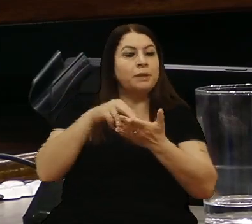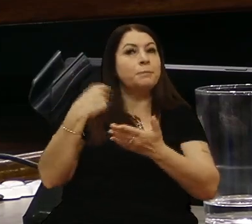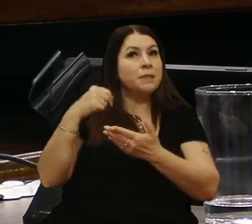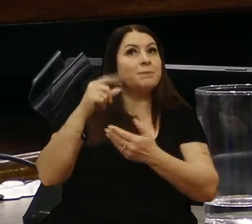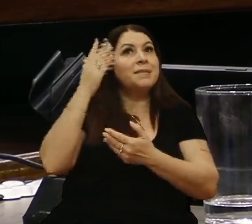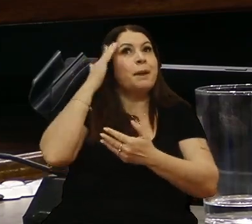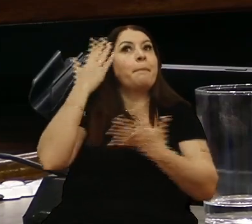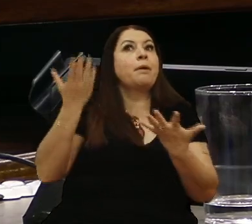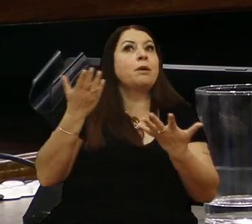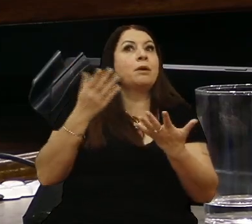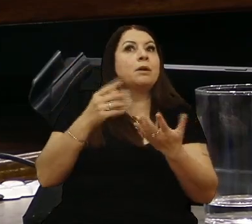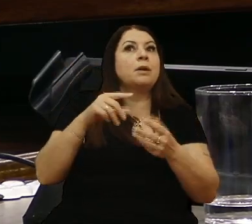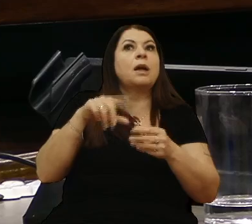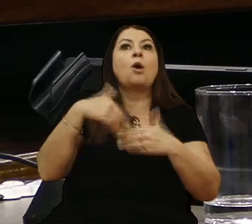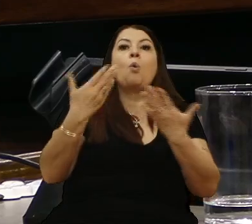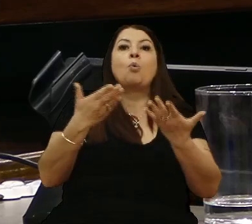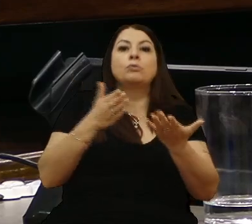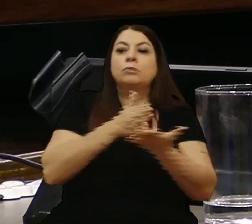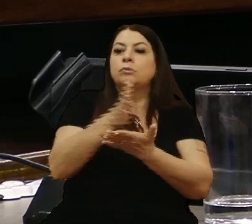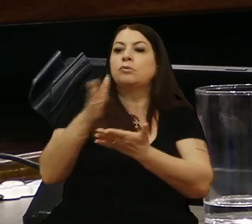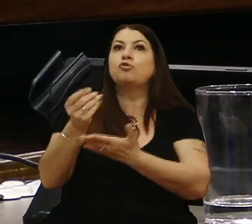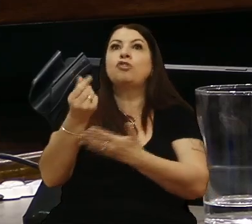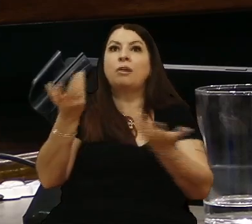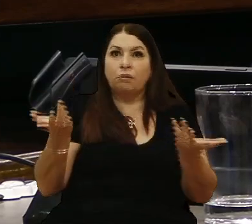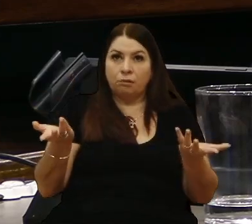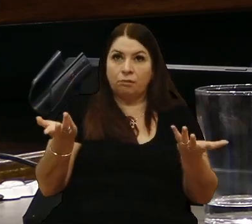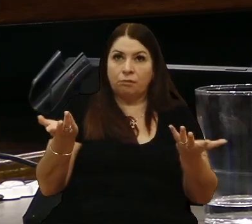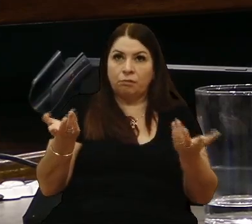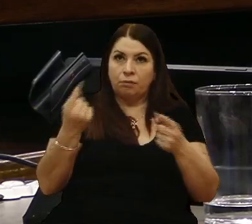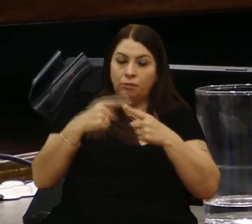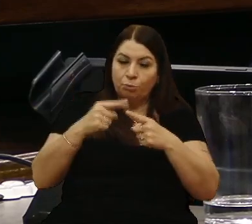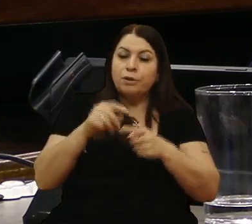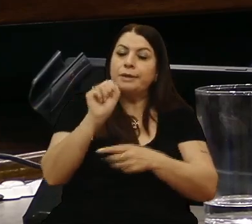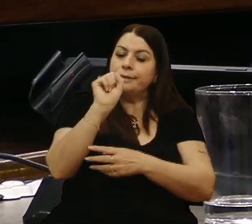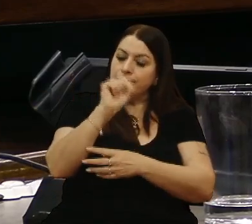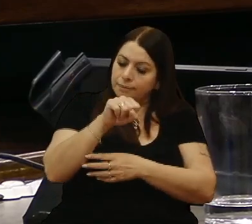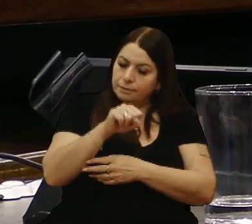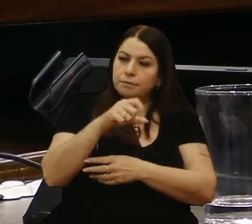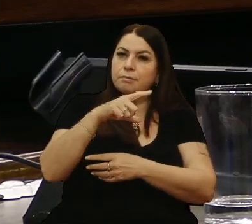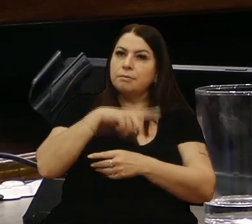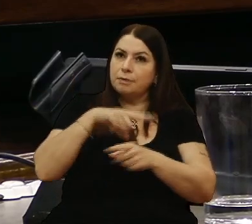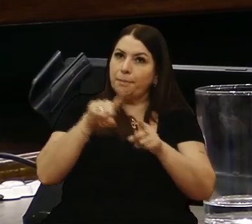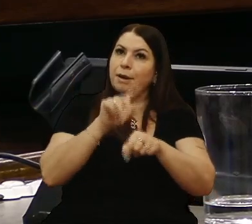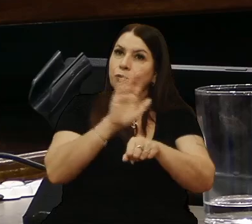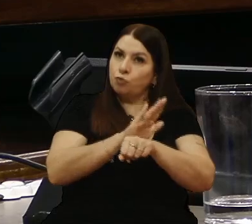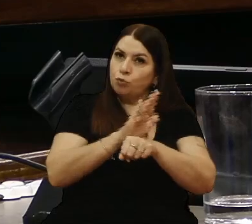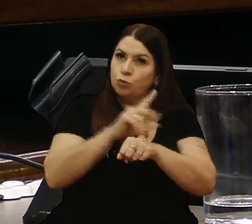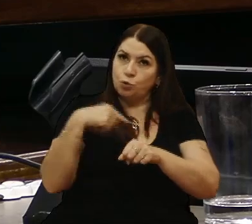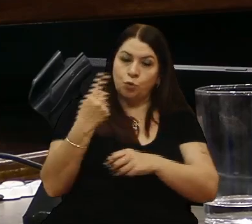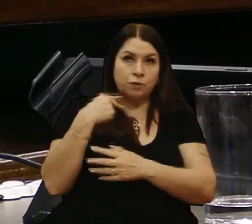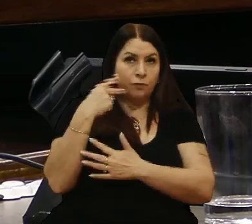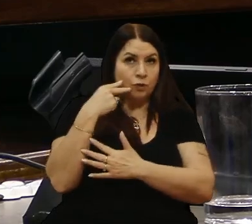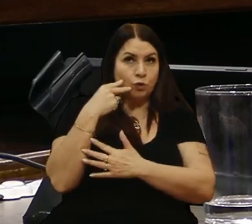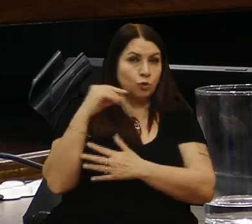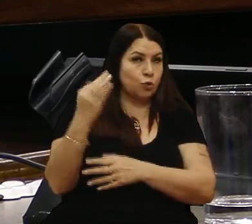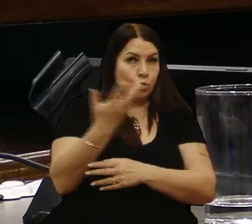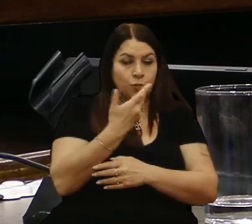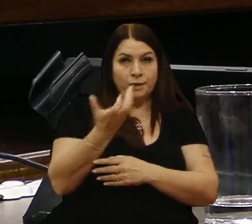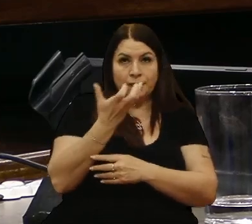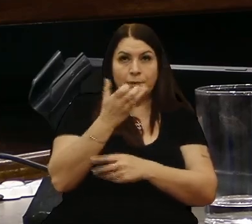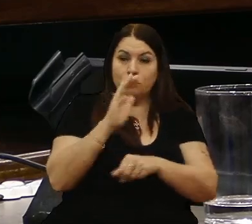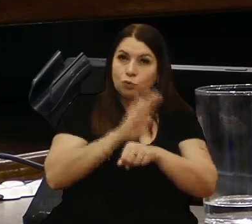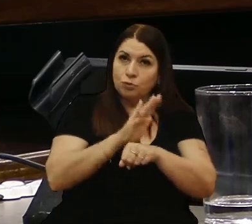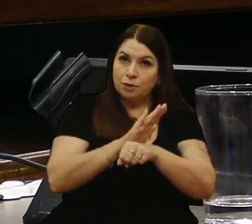saber para onde está indo esse dinheiro. Porque, sim, a gente também ajuda. Nós, vereadores, todos aqui queremos